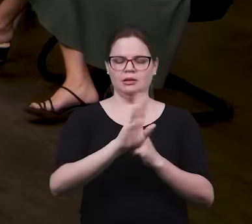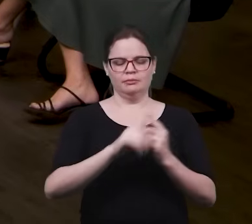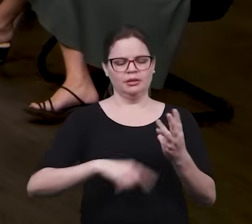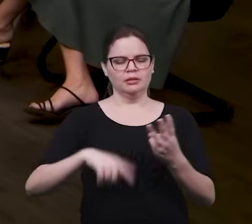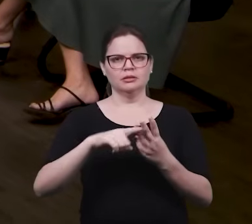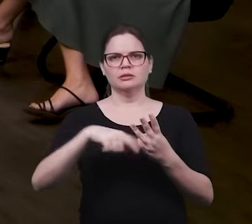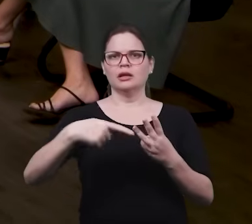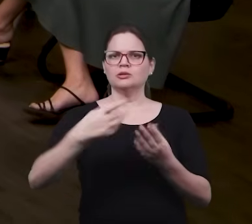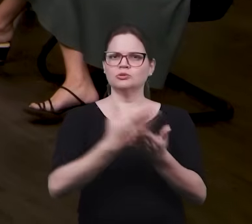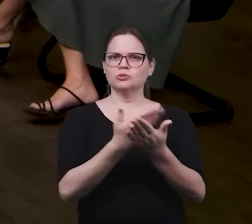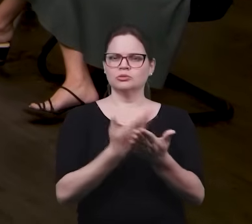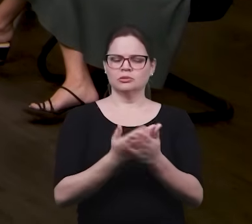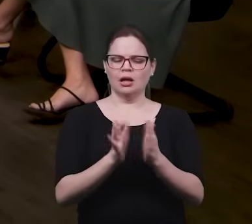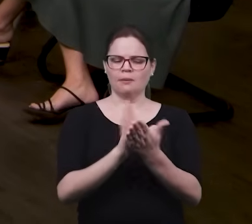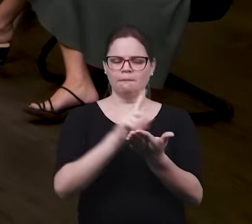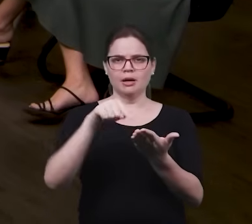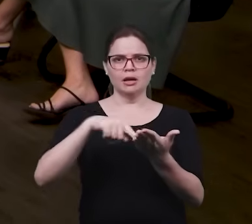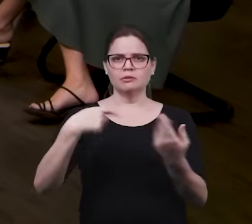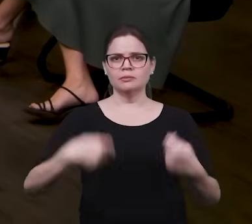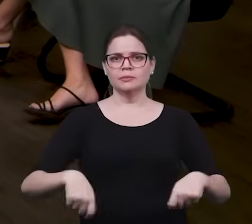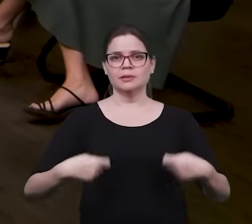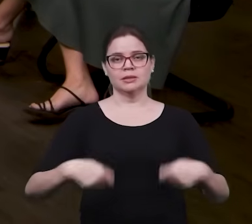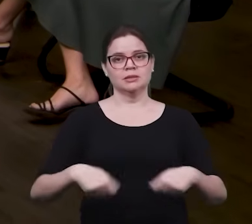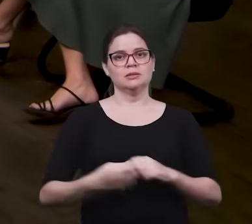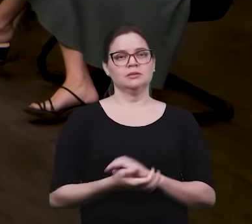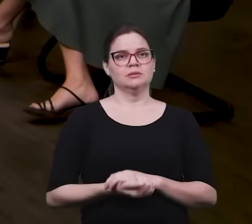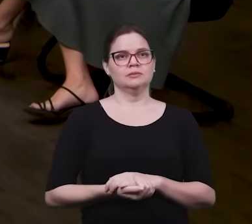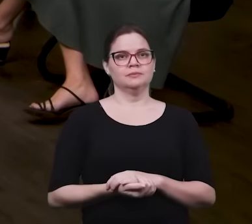bíblica dominical, é estudando a palavra.